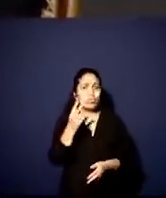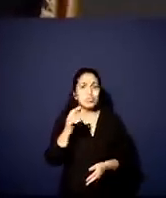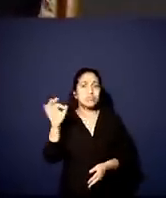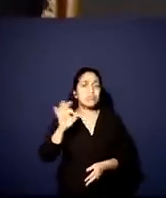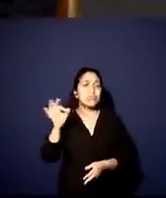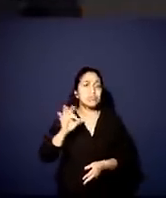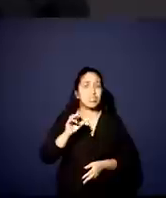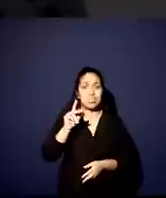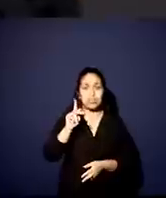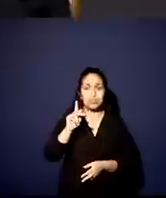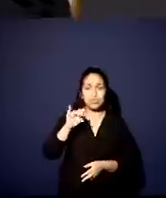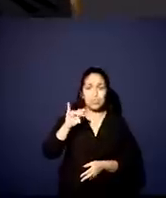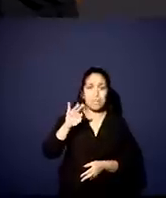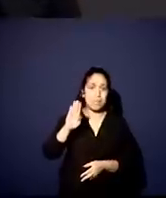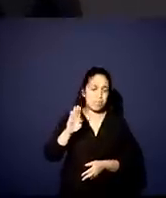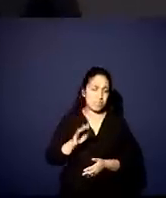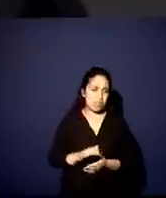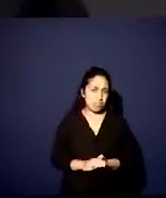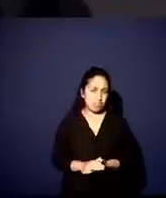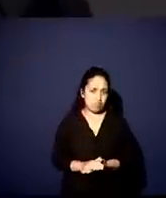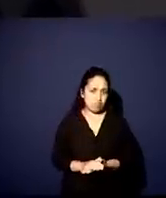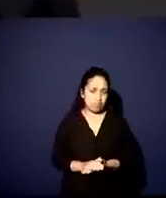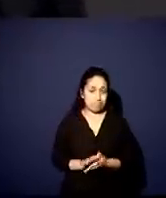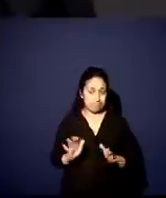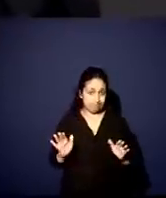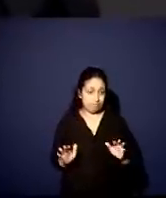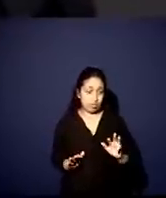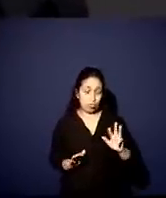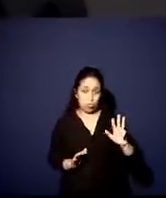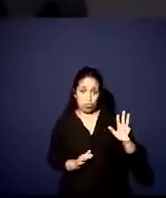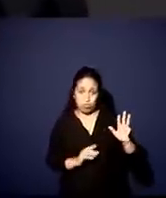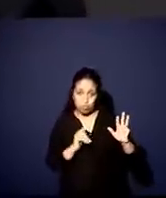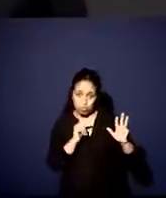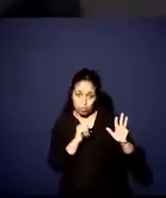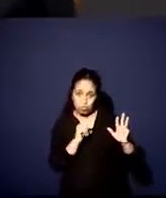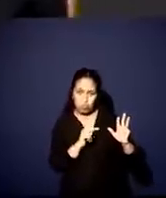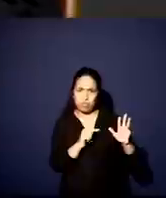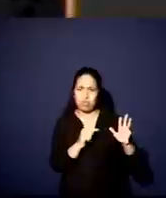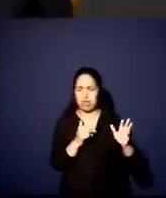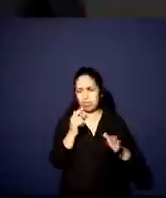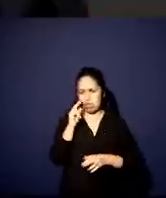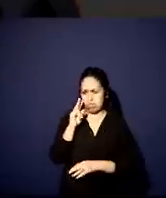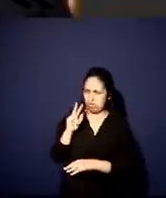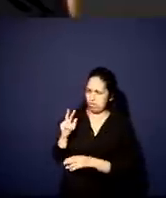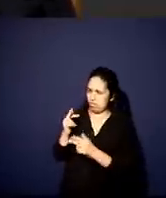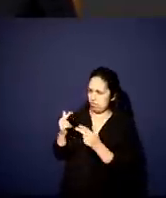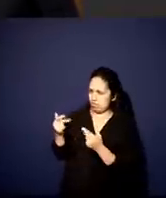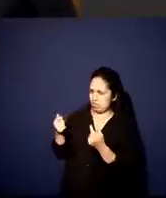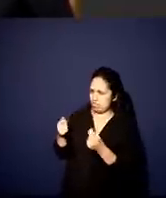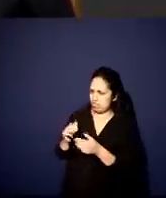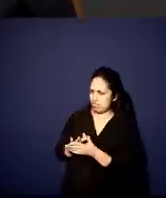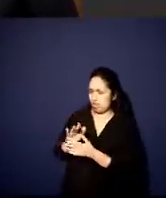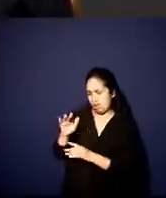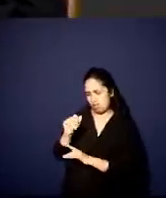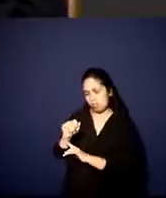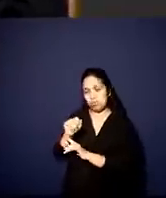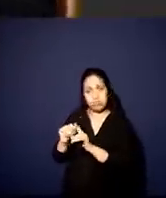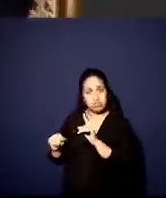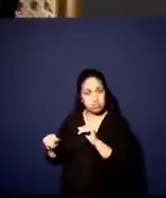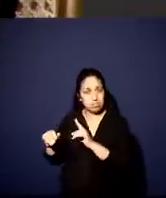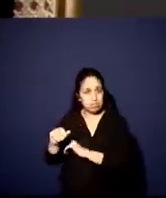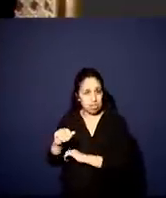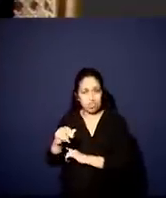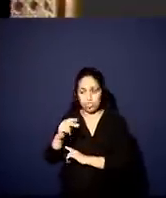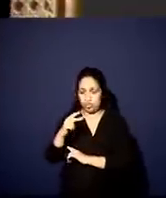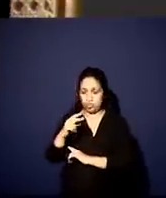Né? E aí o Lula, digamos assim, olhando as necessidades, disse, bom, se a sociedade deu